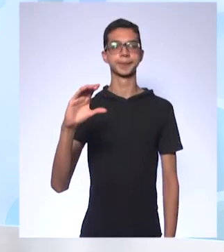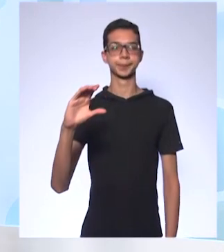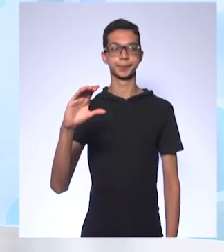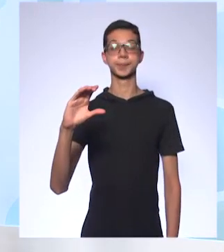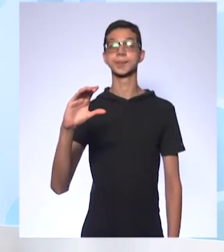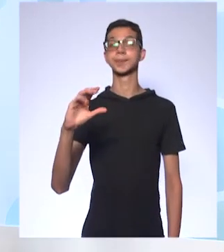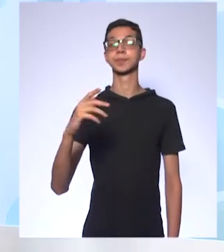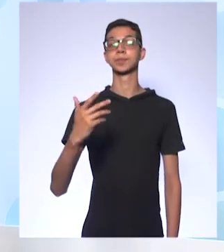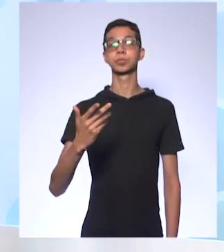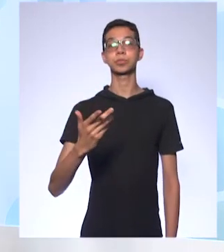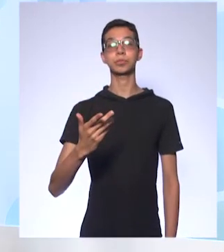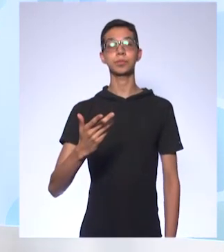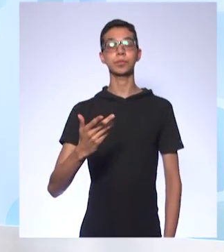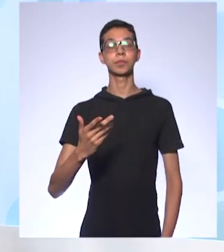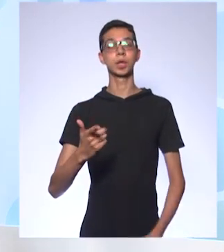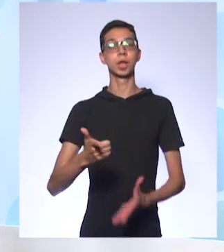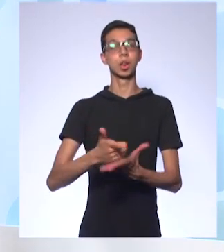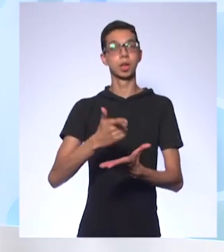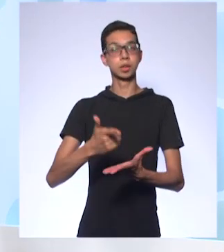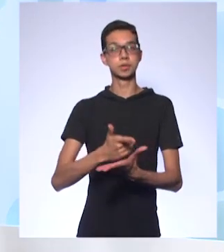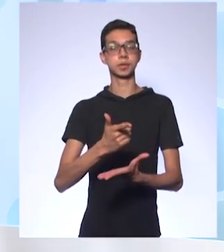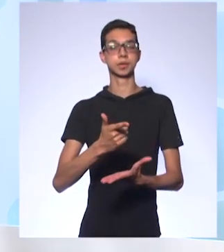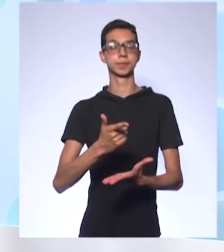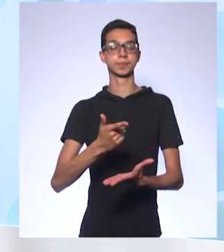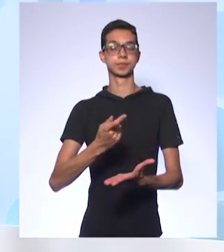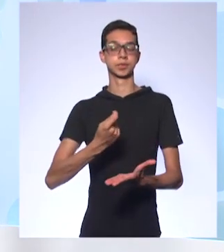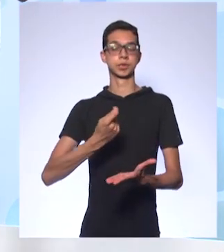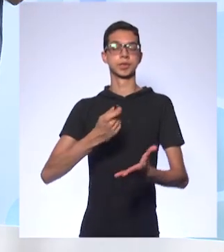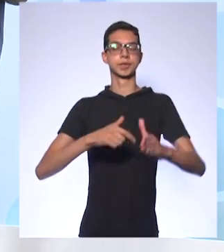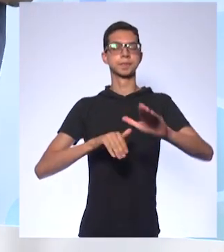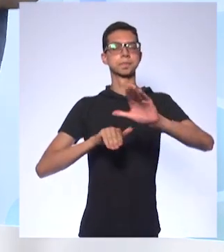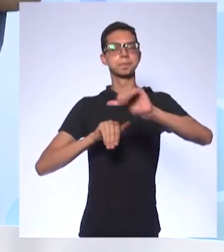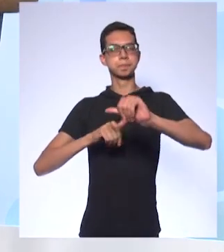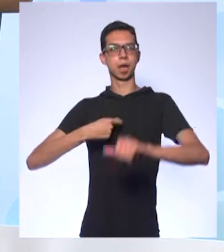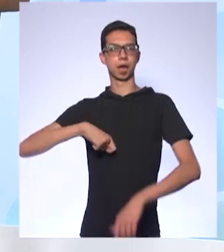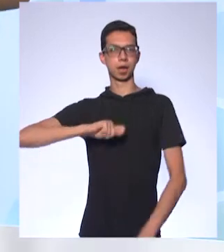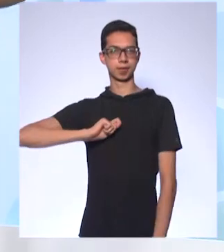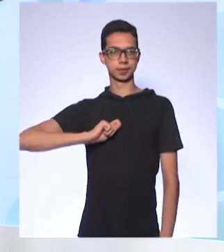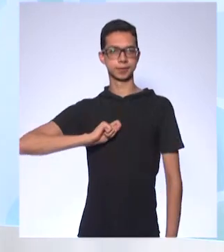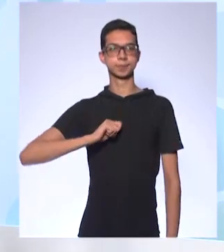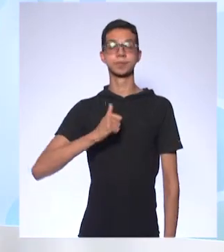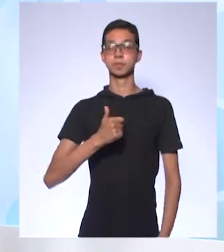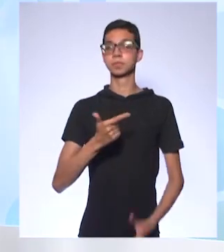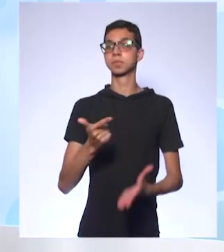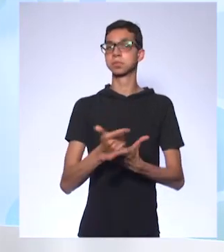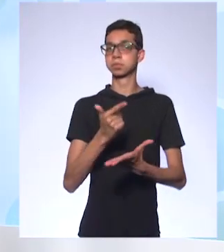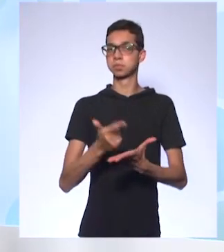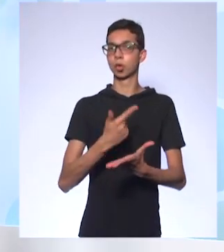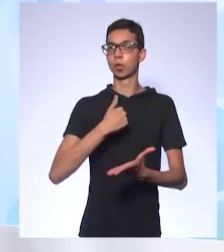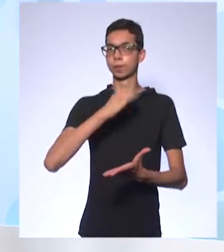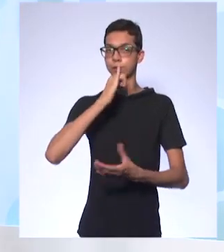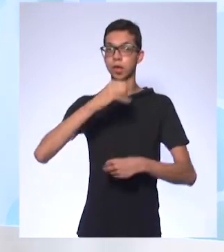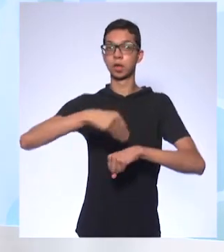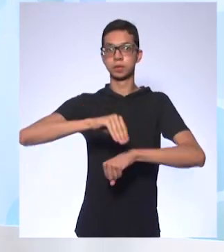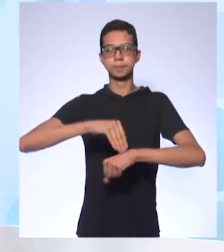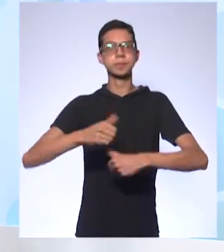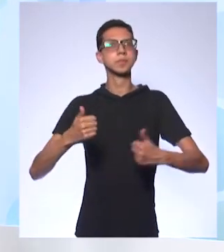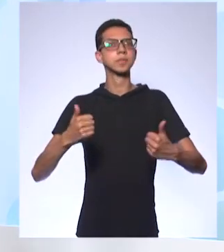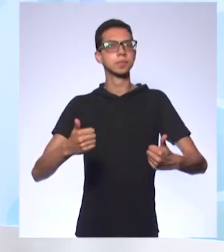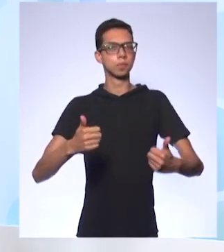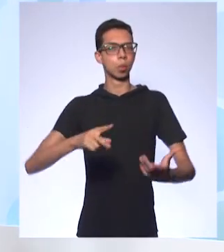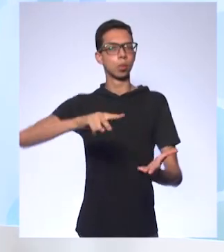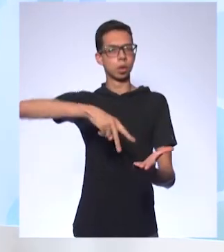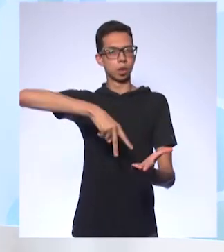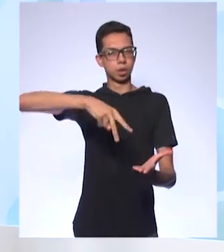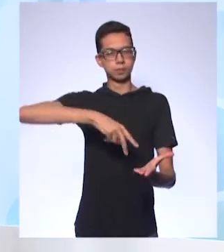aí da literatura hispânica, né? Quem não leu, aconselho a ler, é um livro muito bom. E aí ele está falando, vamos